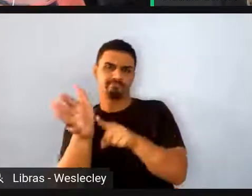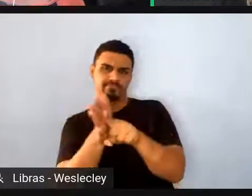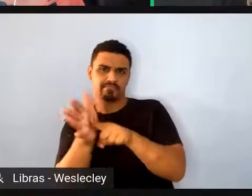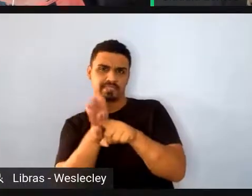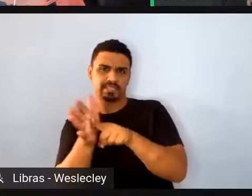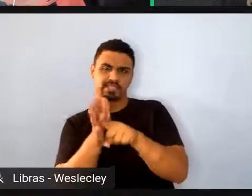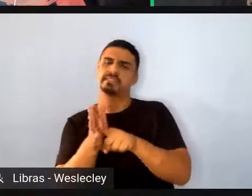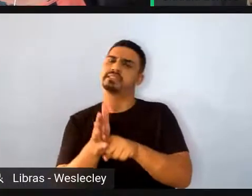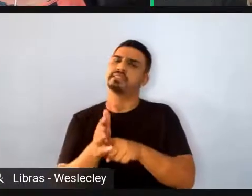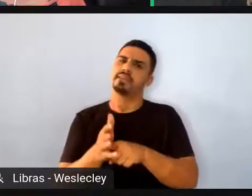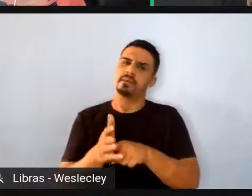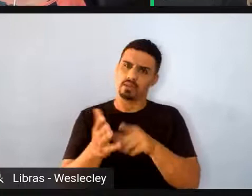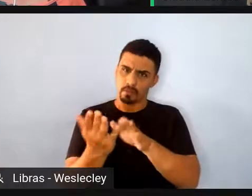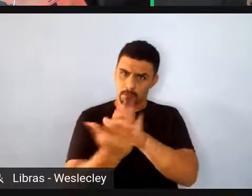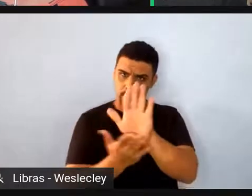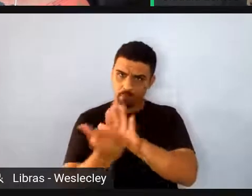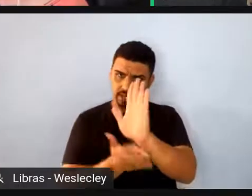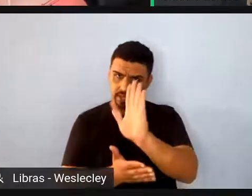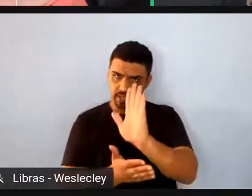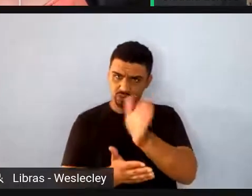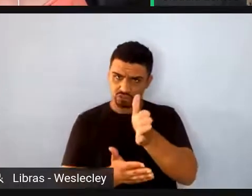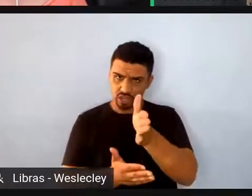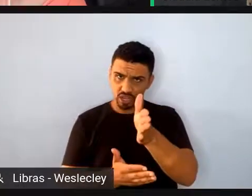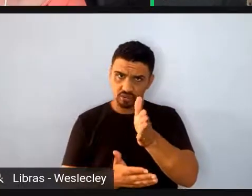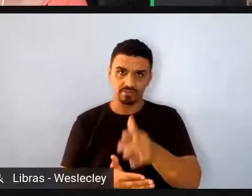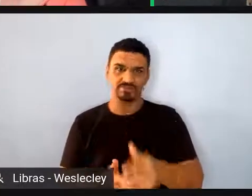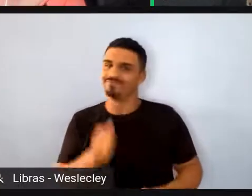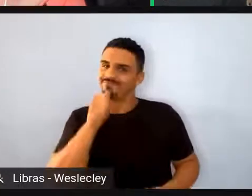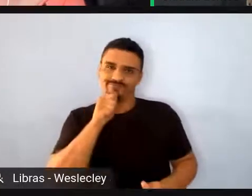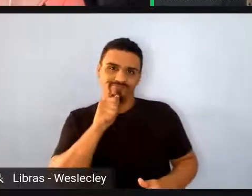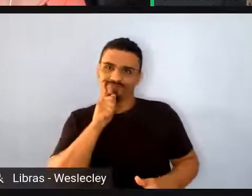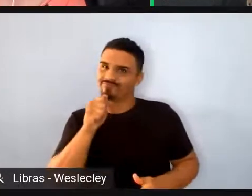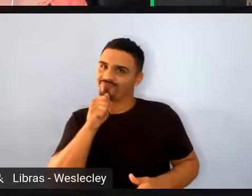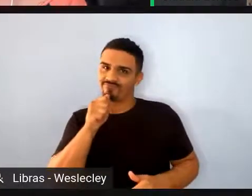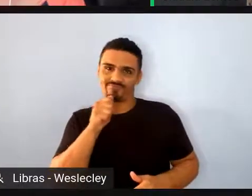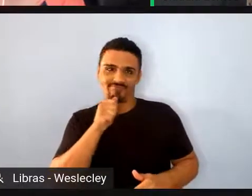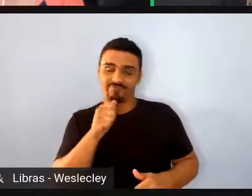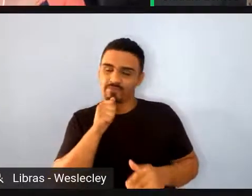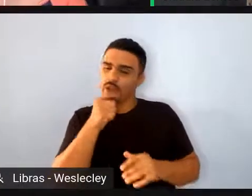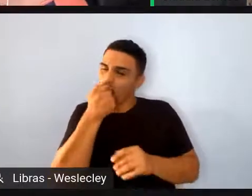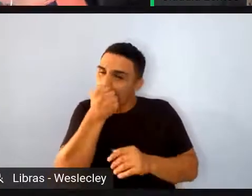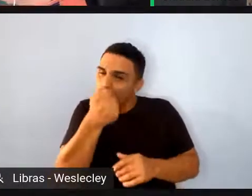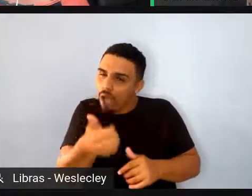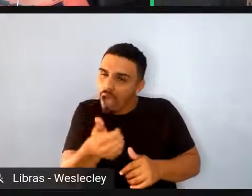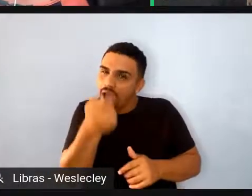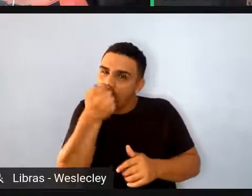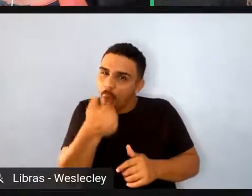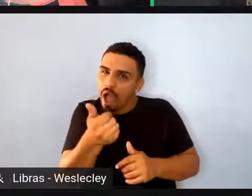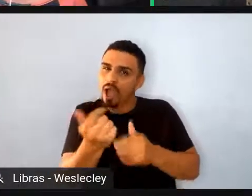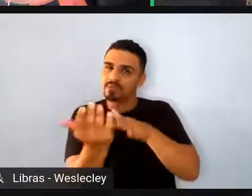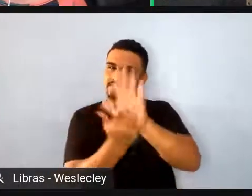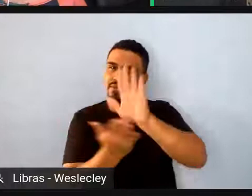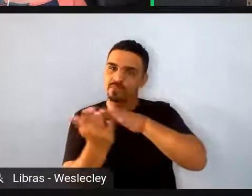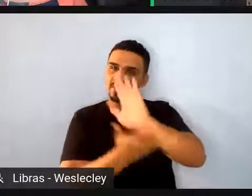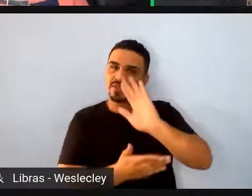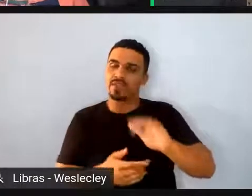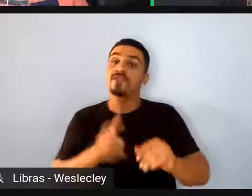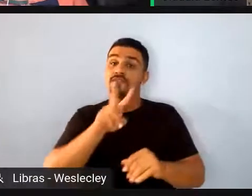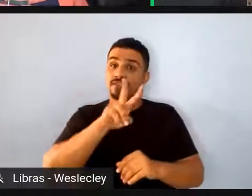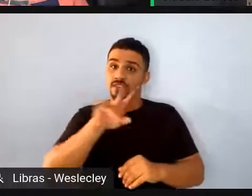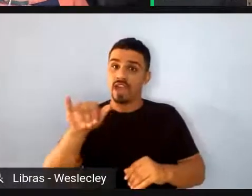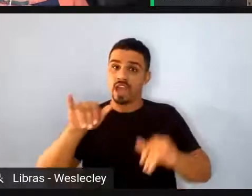já está publicado. Ainda não, né? Em breve. Não, ainda não. Tá quase. Vai ser